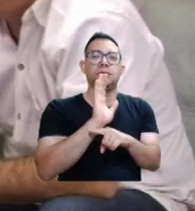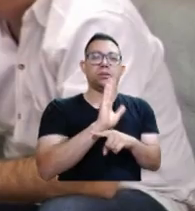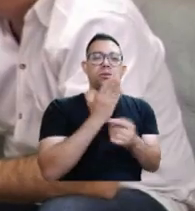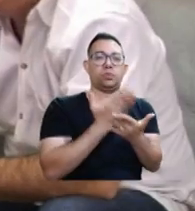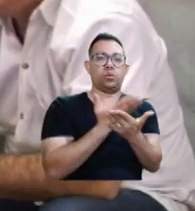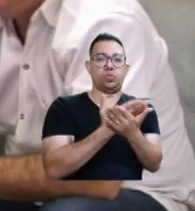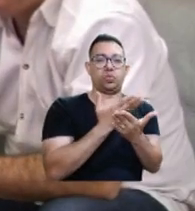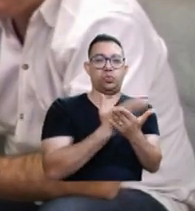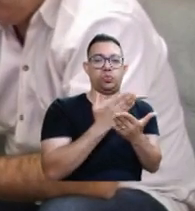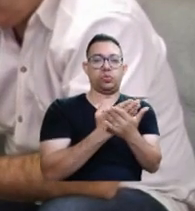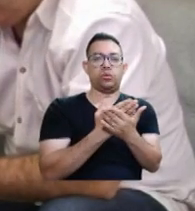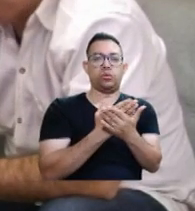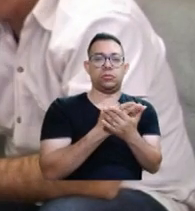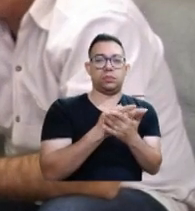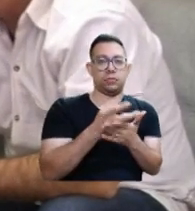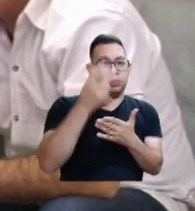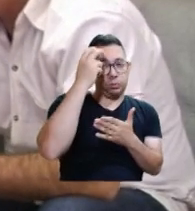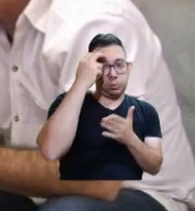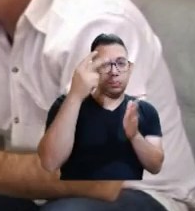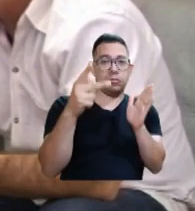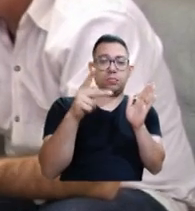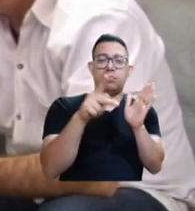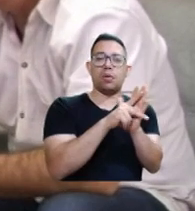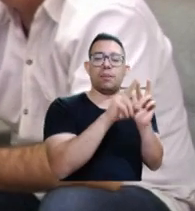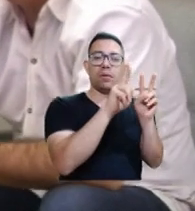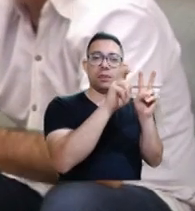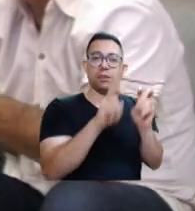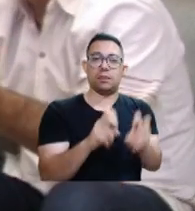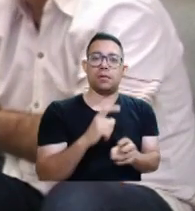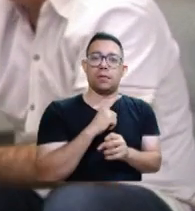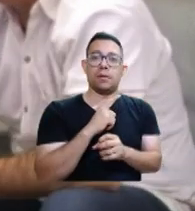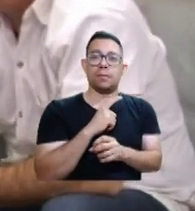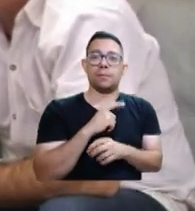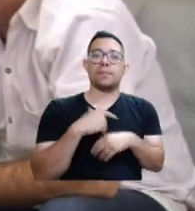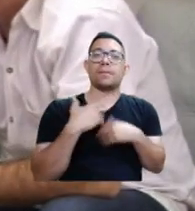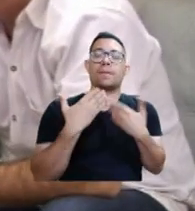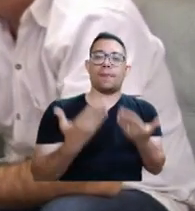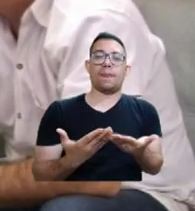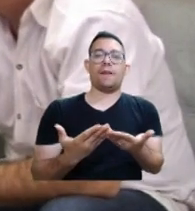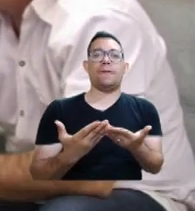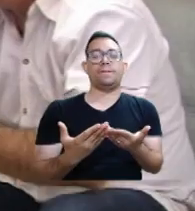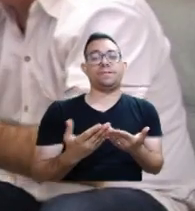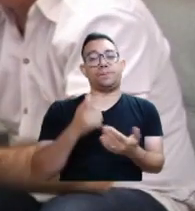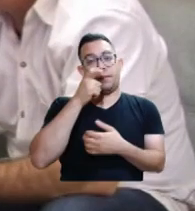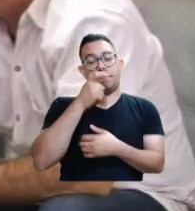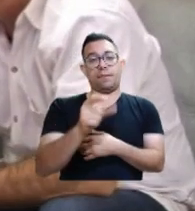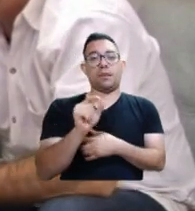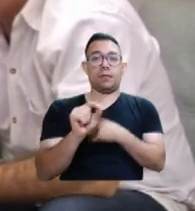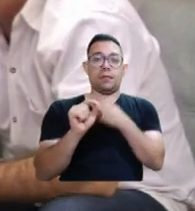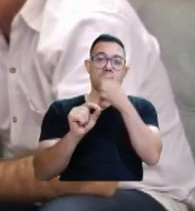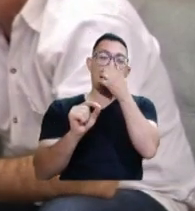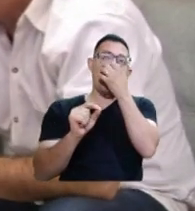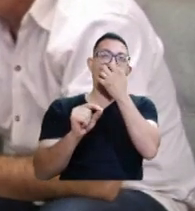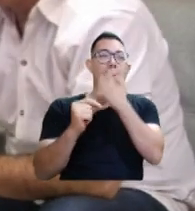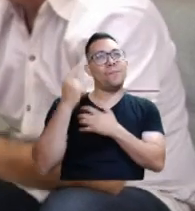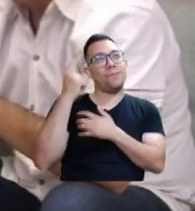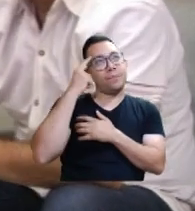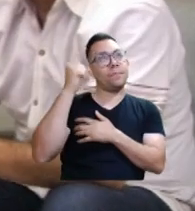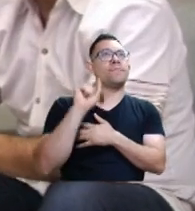também interesse em estar buscando esse acervo para estudar cinema ou para estudar sobre a cultura dos temas que tiverem lá nos